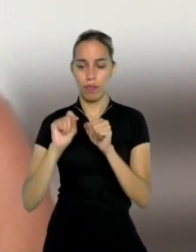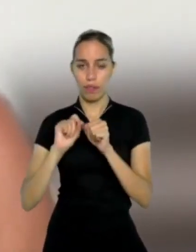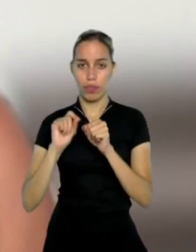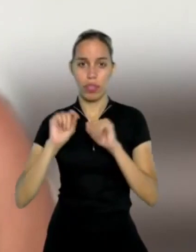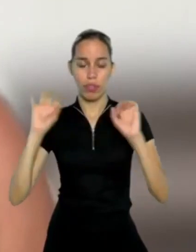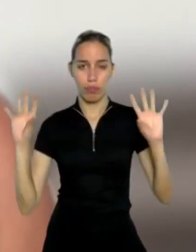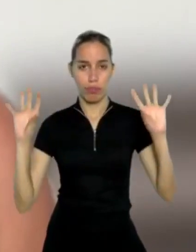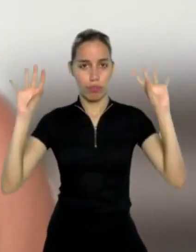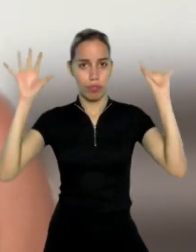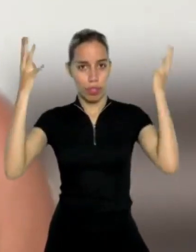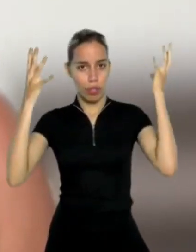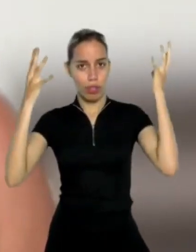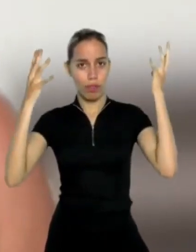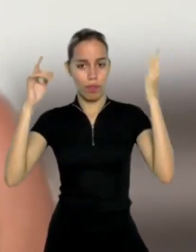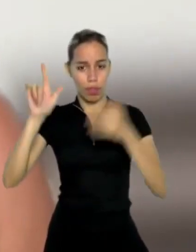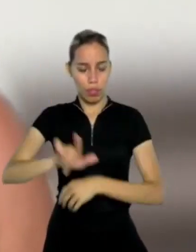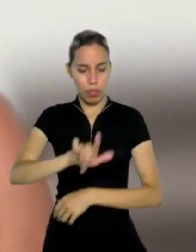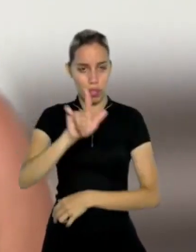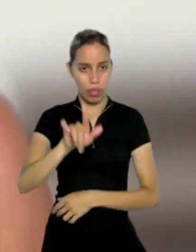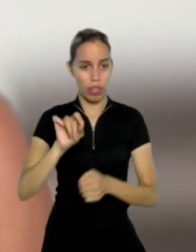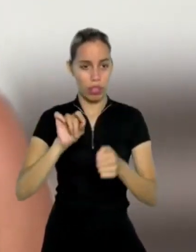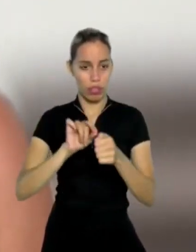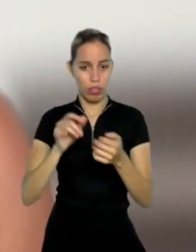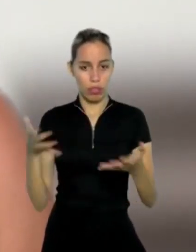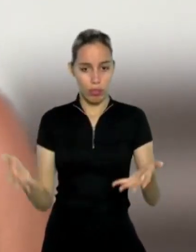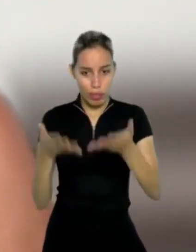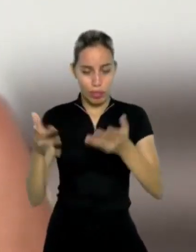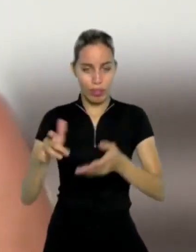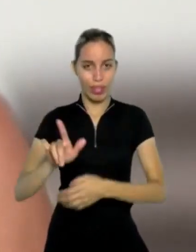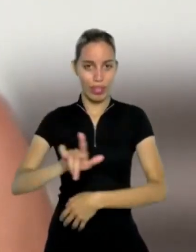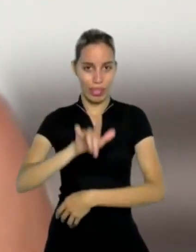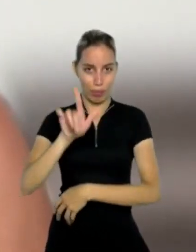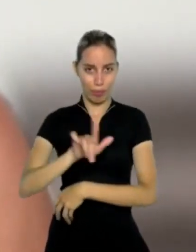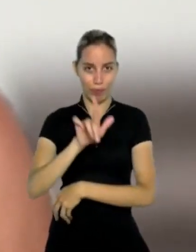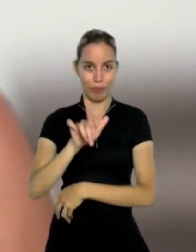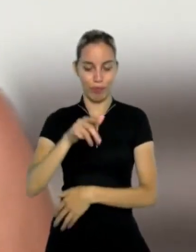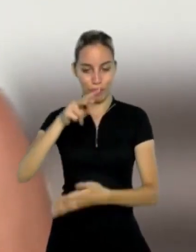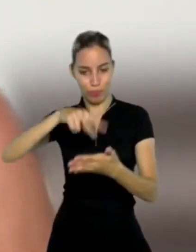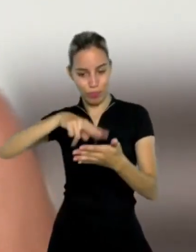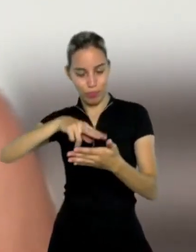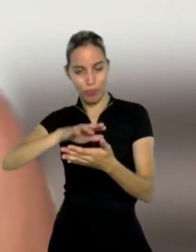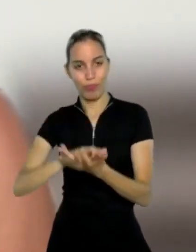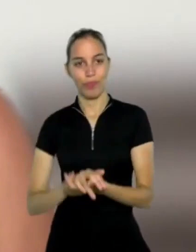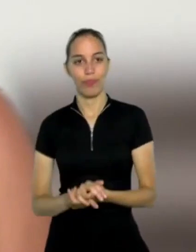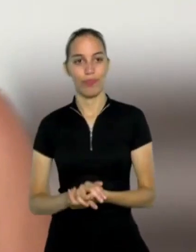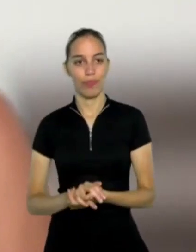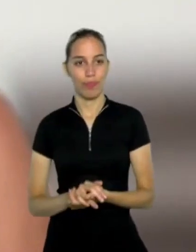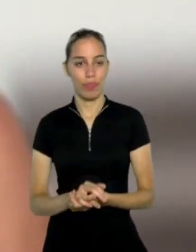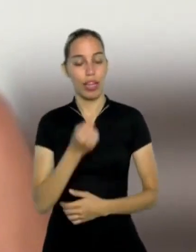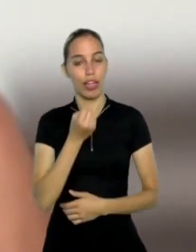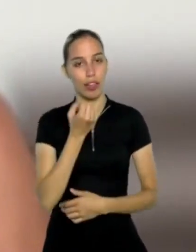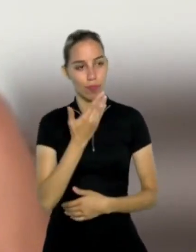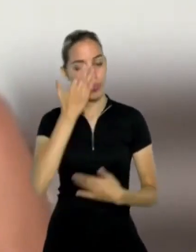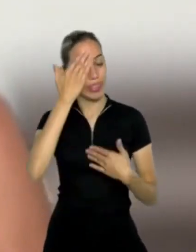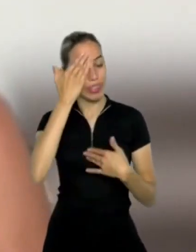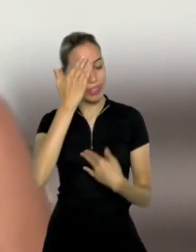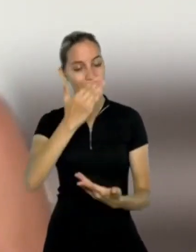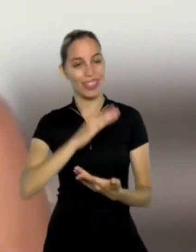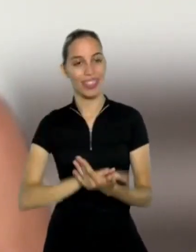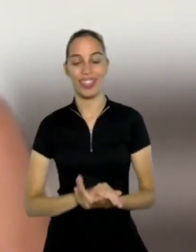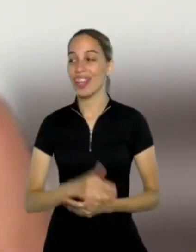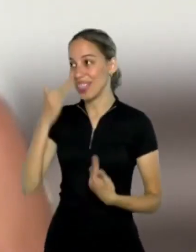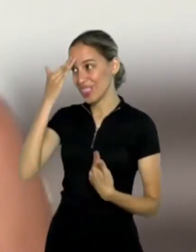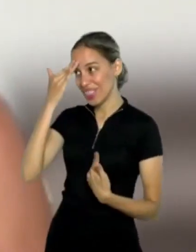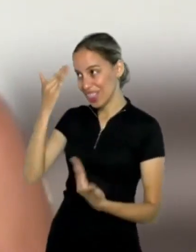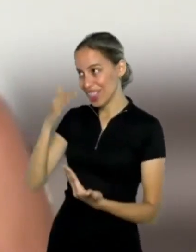esse movimento todo em prol da literatura, do incentivo à leitura. Que bom, viu? Muito grata. Eu que